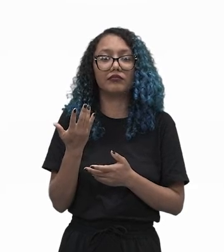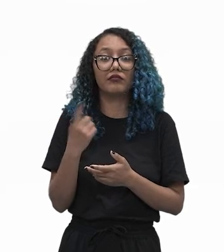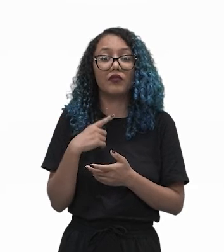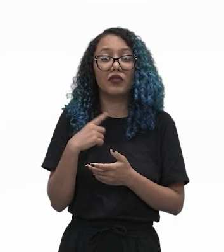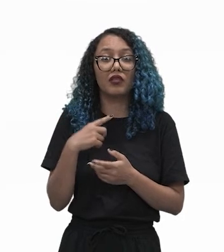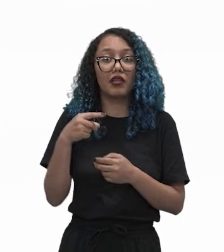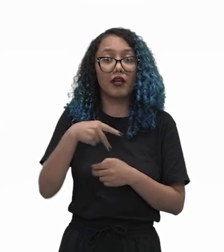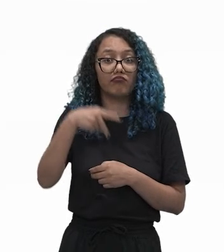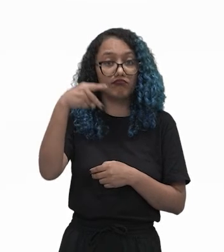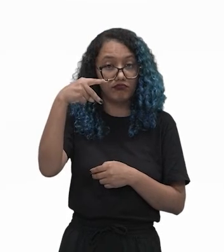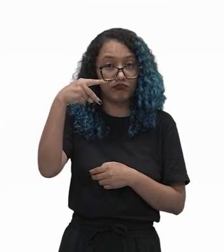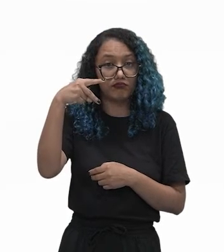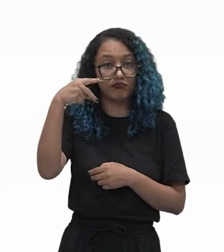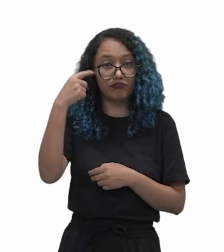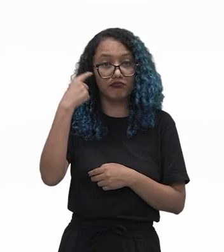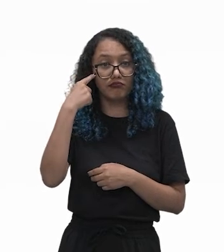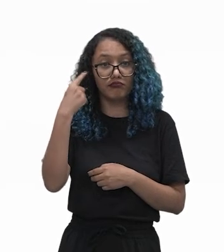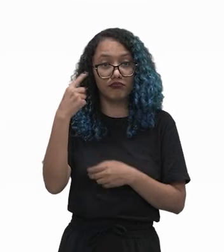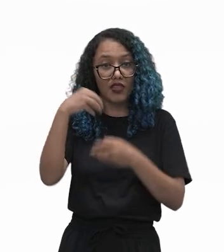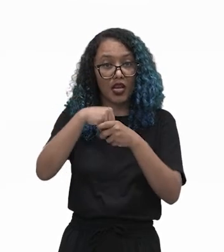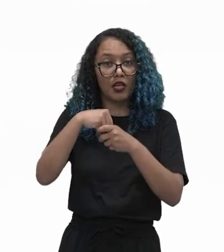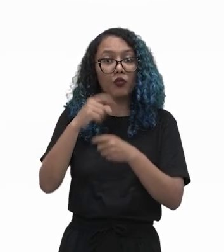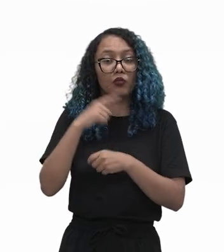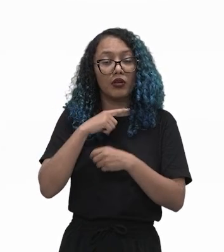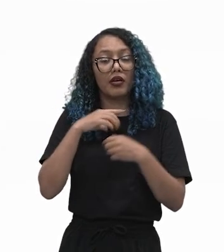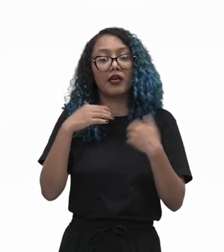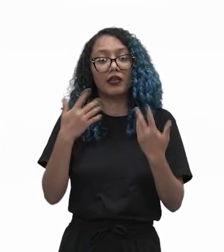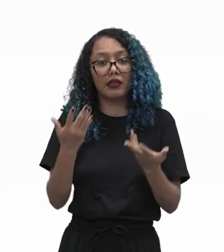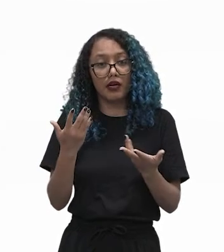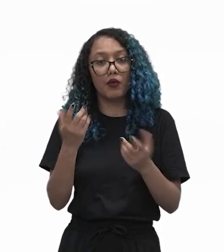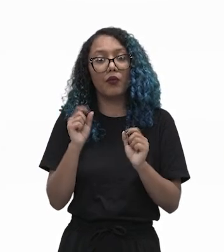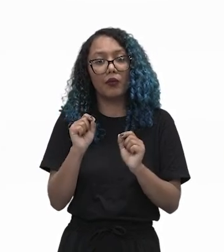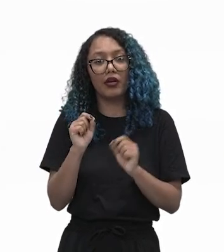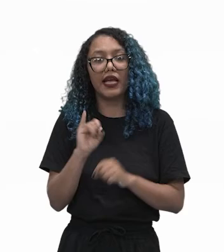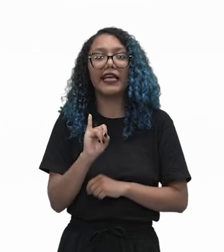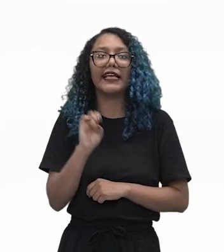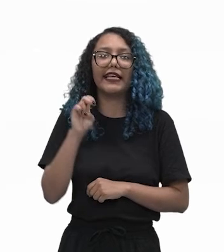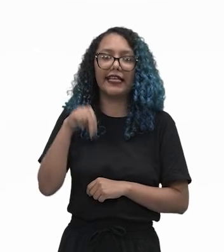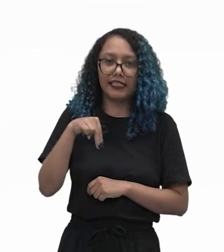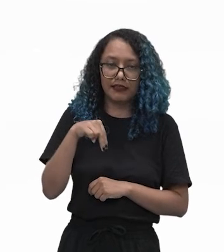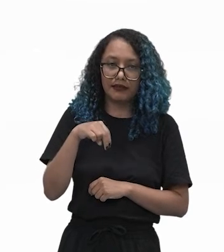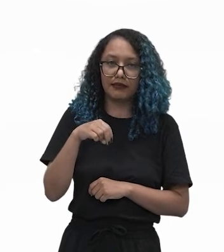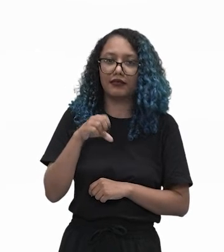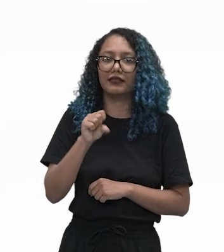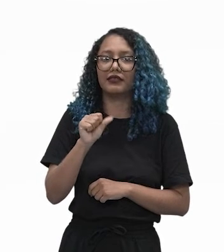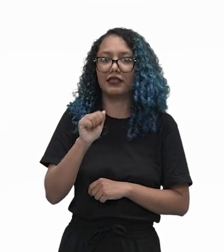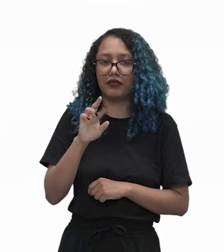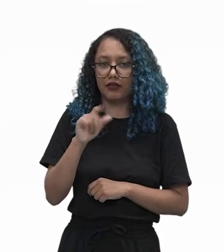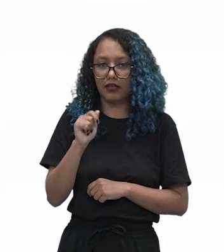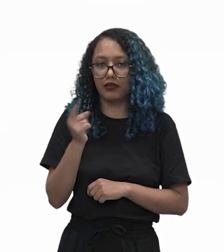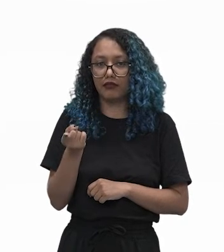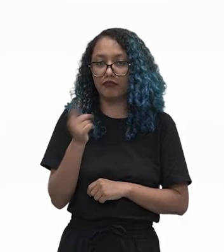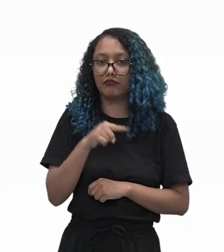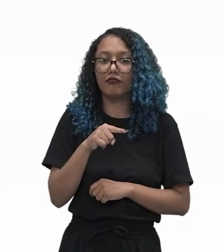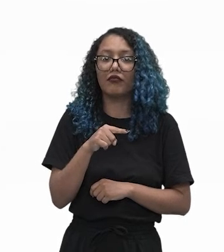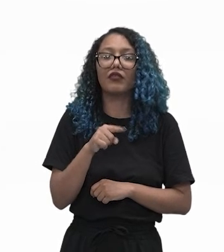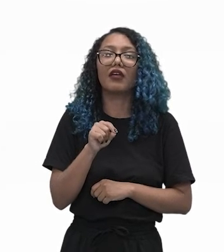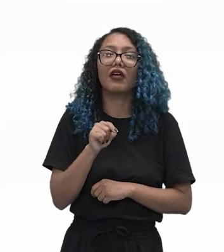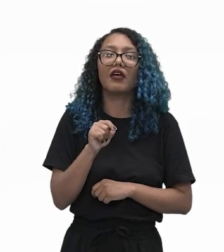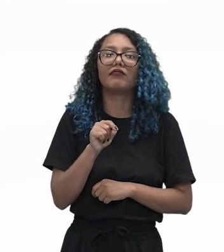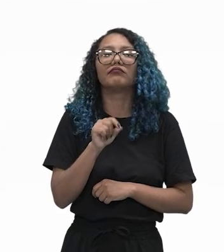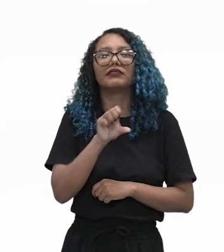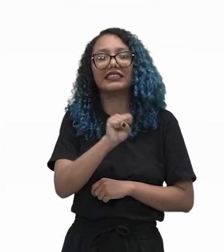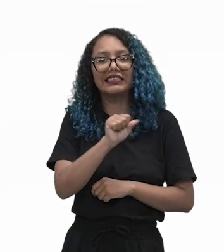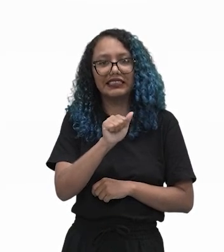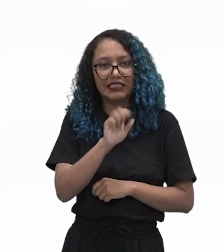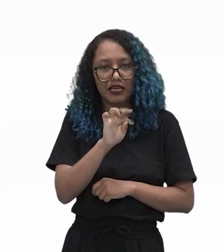ligação dupla na cadeia, então ela é insaturada. Essa é outra saturada. E essa aqui, ela é uma